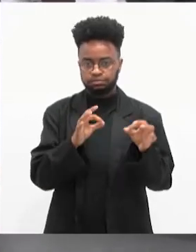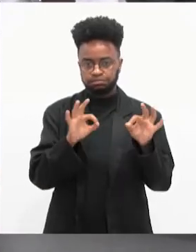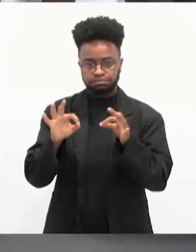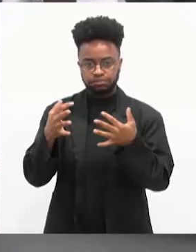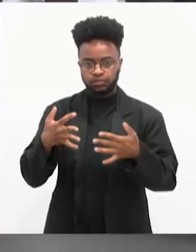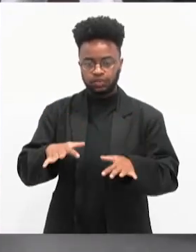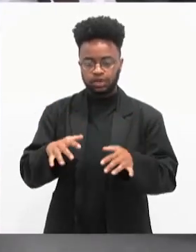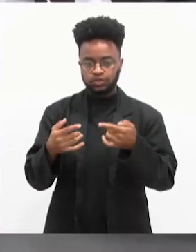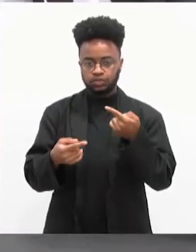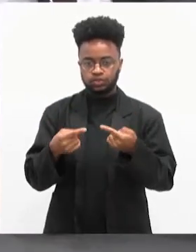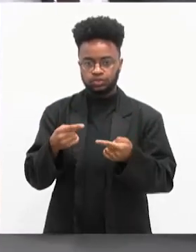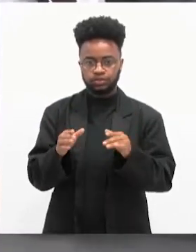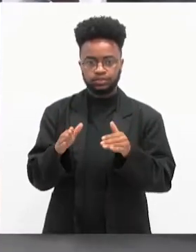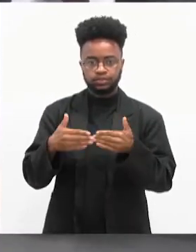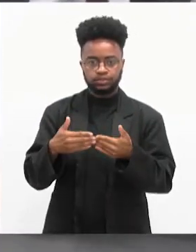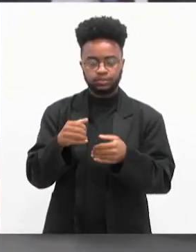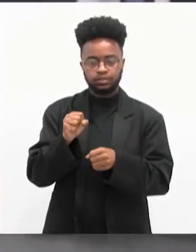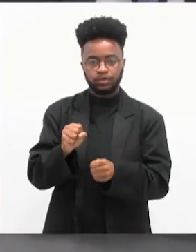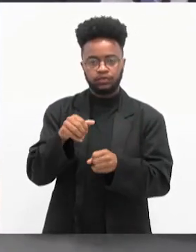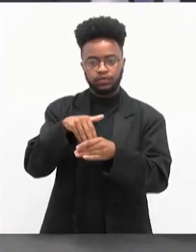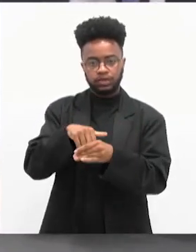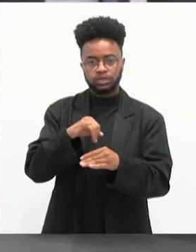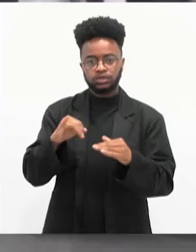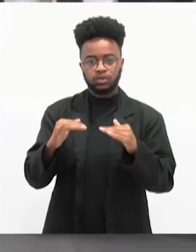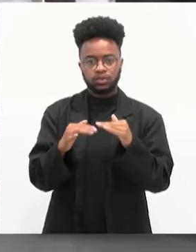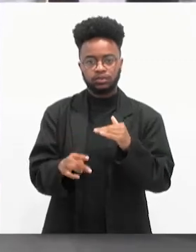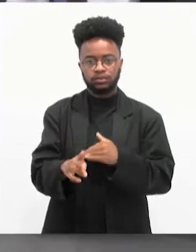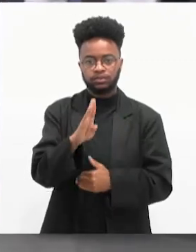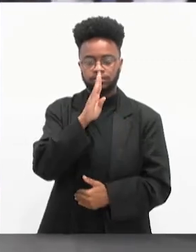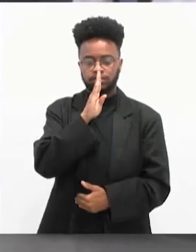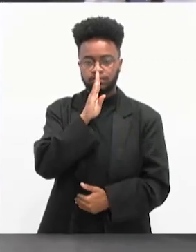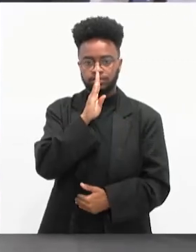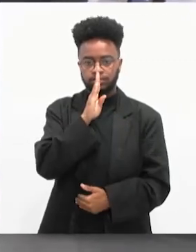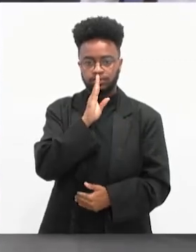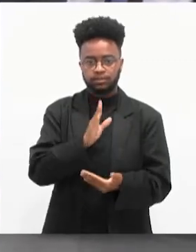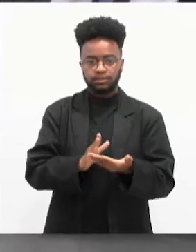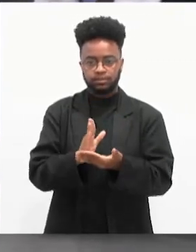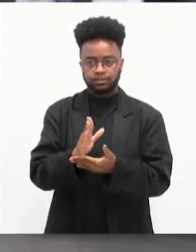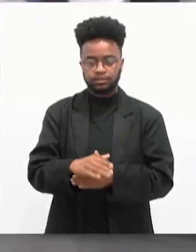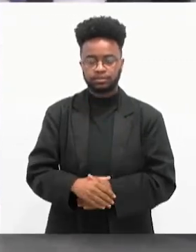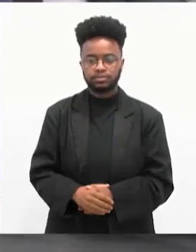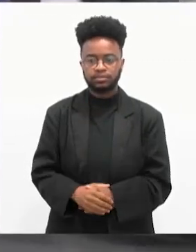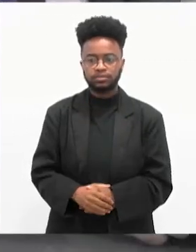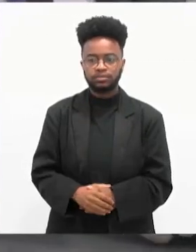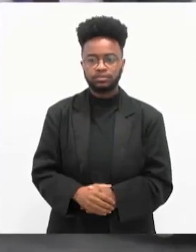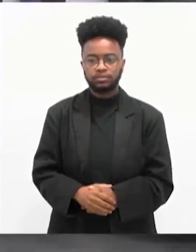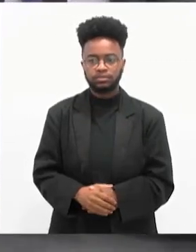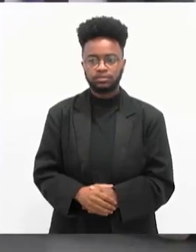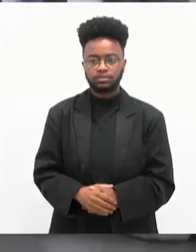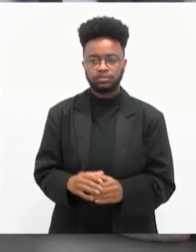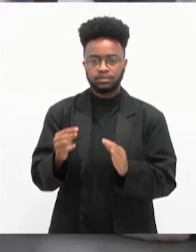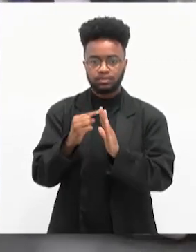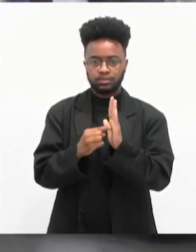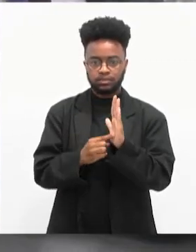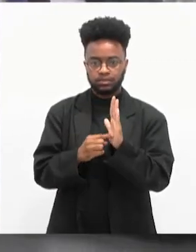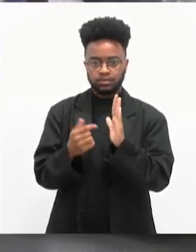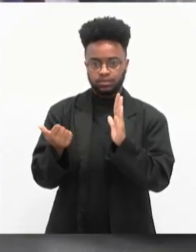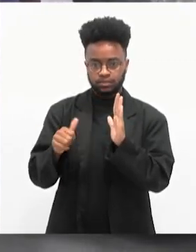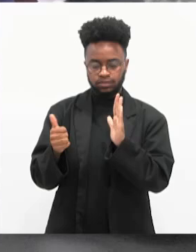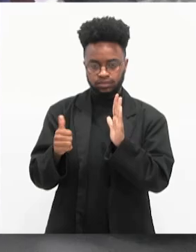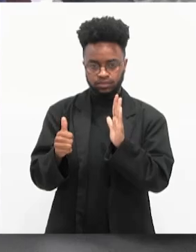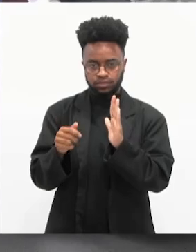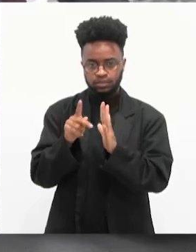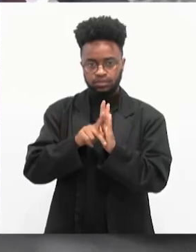havendo quem queira discutir, em votação, os senhores que aprovam permaneçam como estão. Aprovado. Item